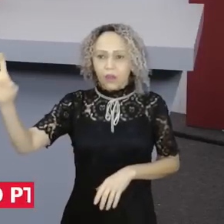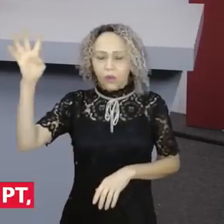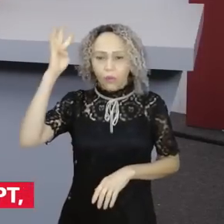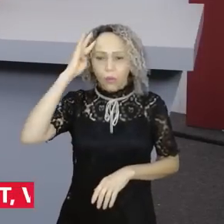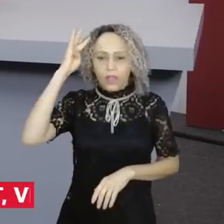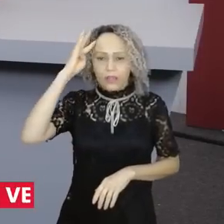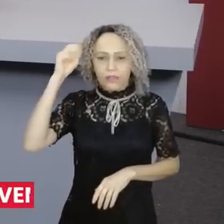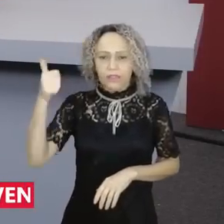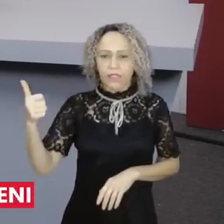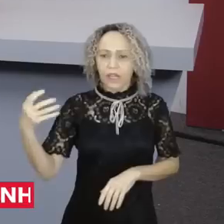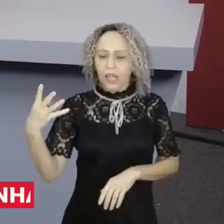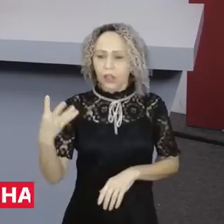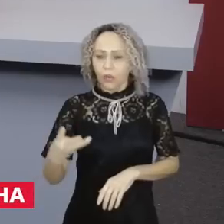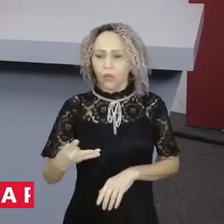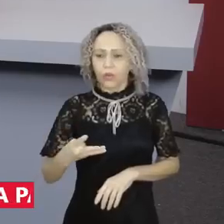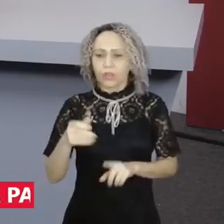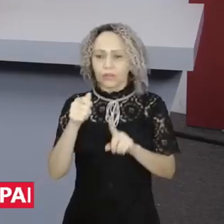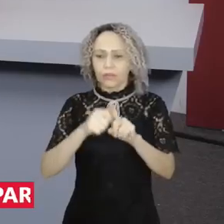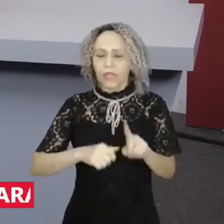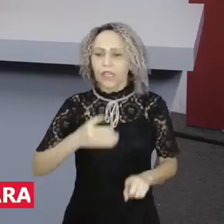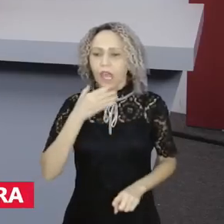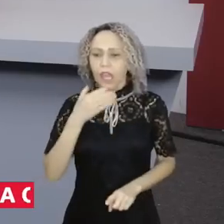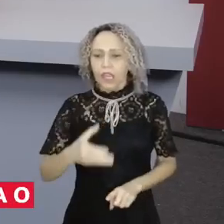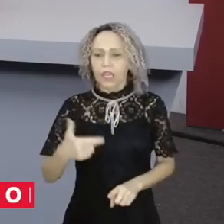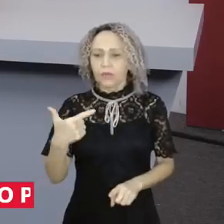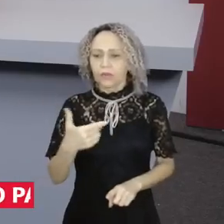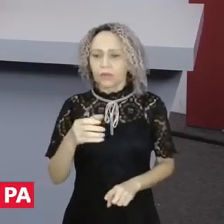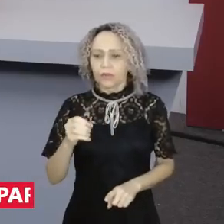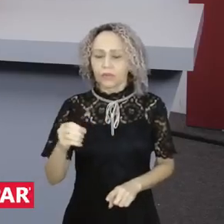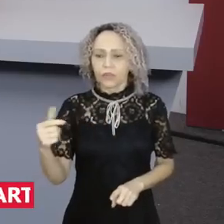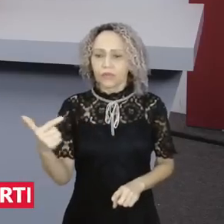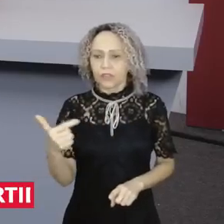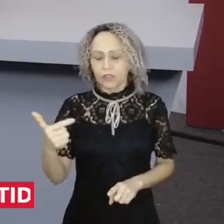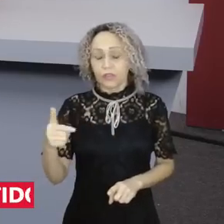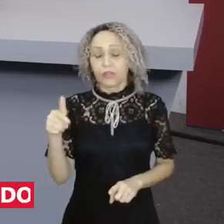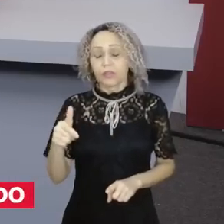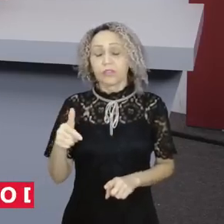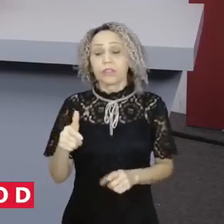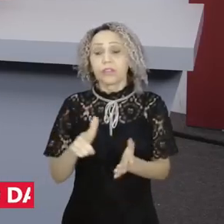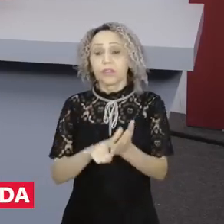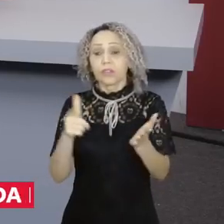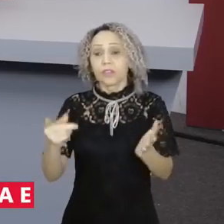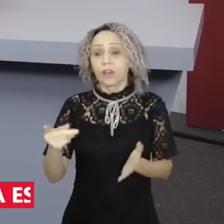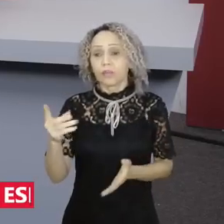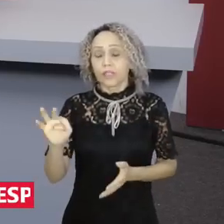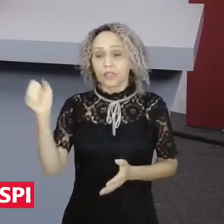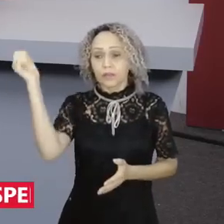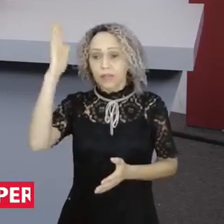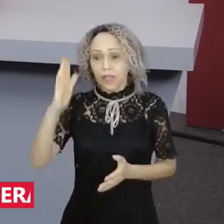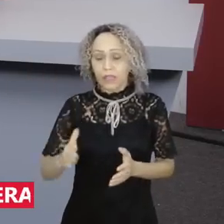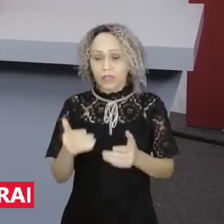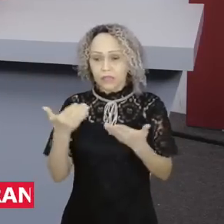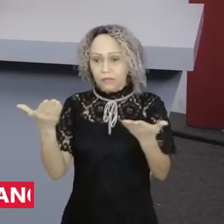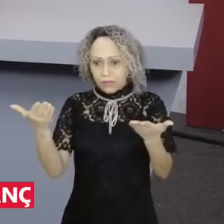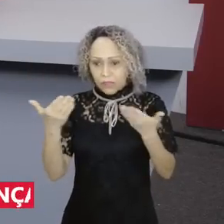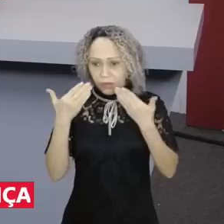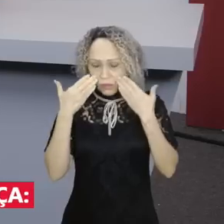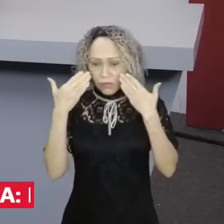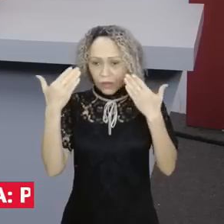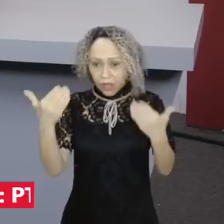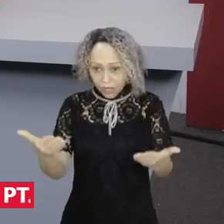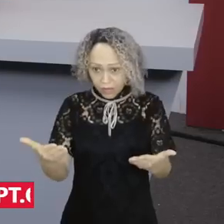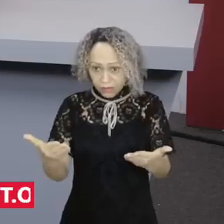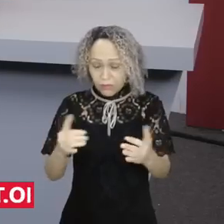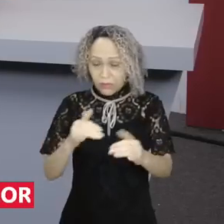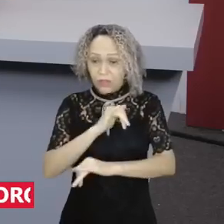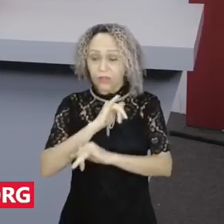Quarta-feira, 14 de dezembro de 2022, está no ar o Jornal PT Brasil com muita informação e luta popular na sua